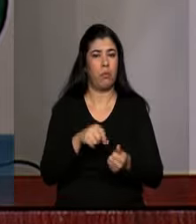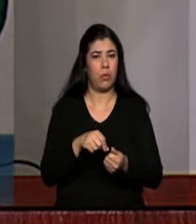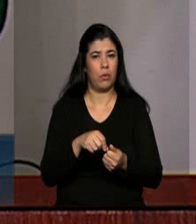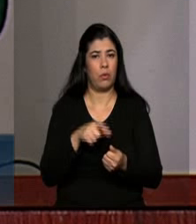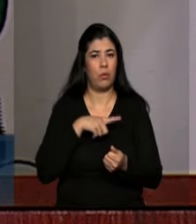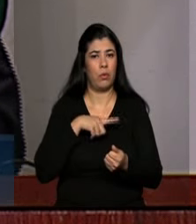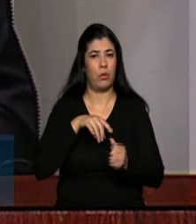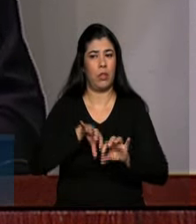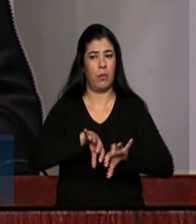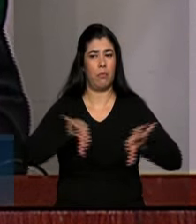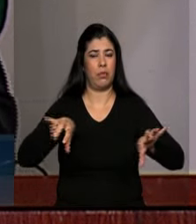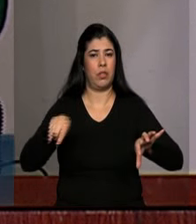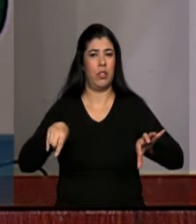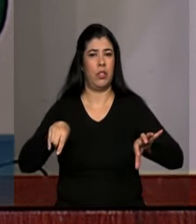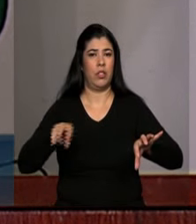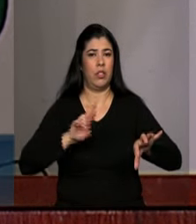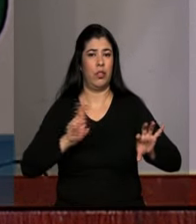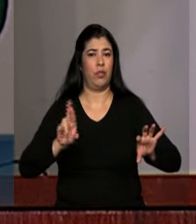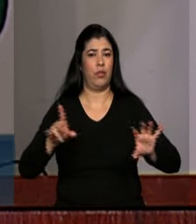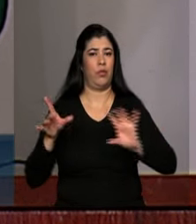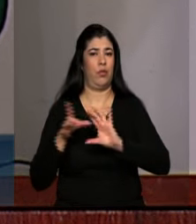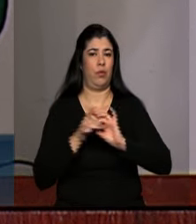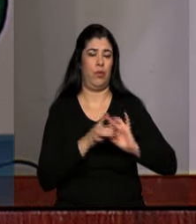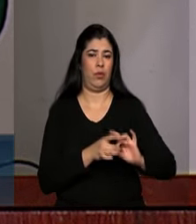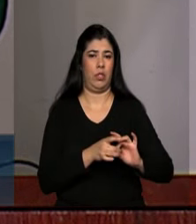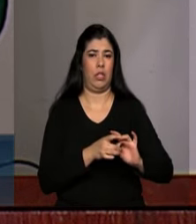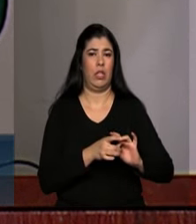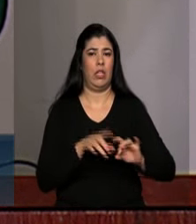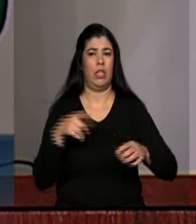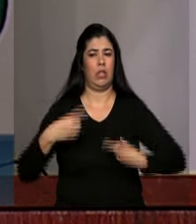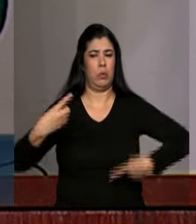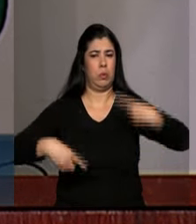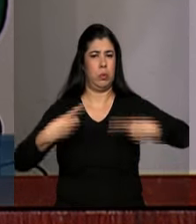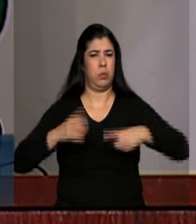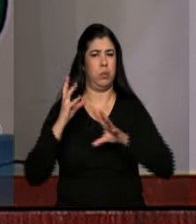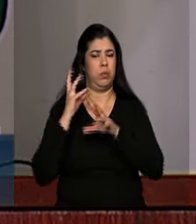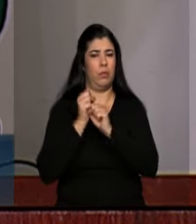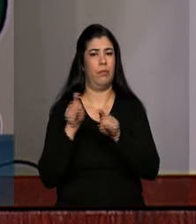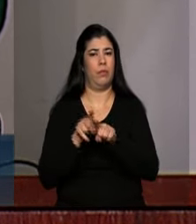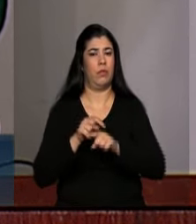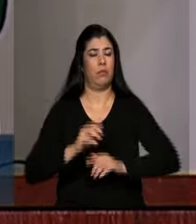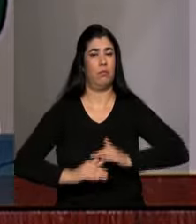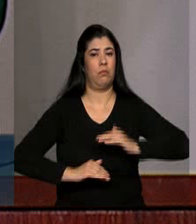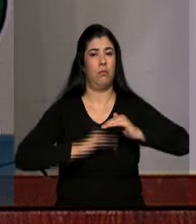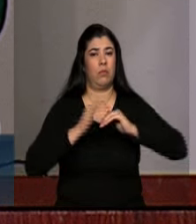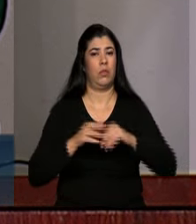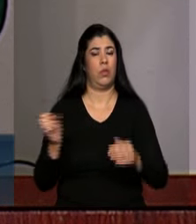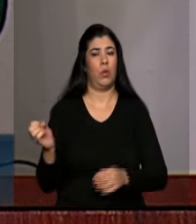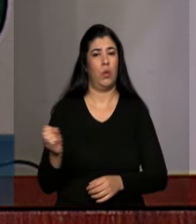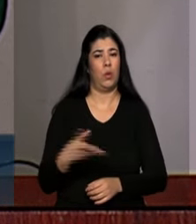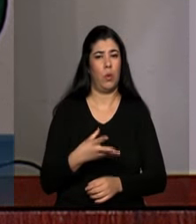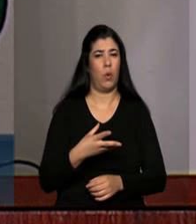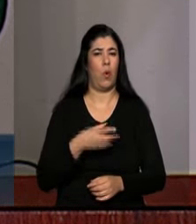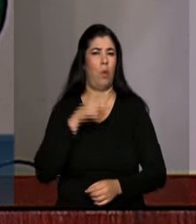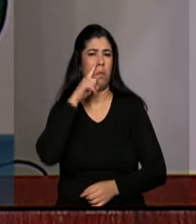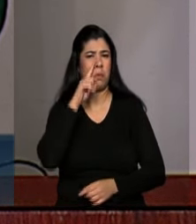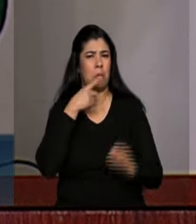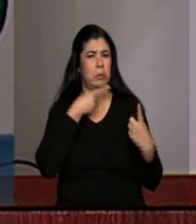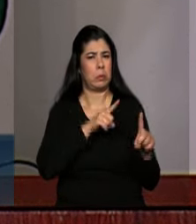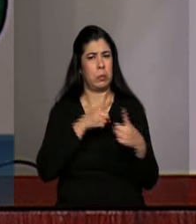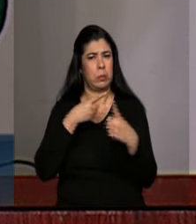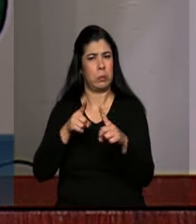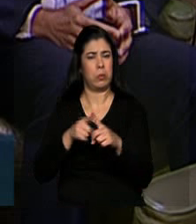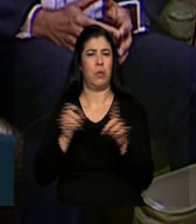multipolar, ao passo que testemunhamos o recrudescimento de conflitos históricos e a ascensão de novas ameaças à paz e à